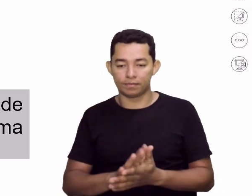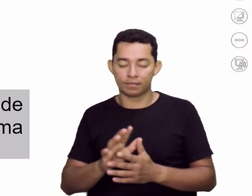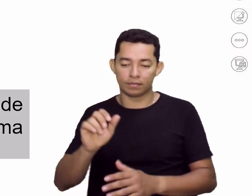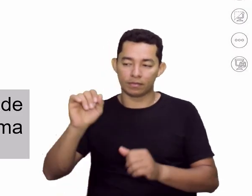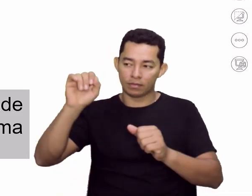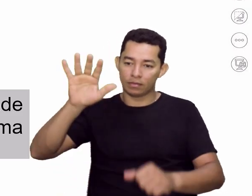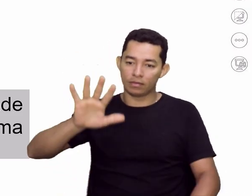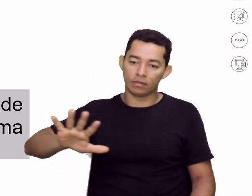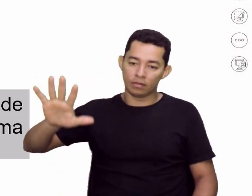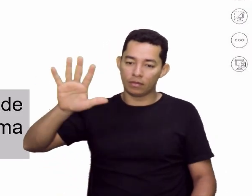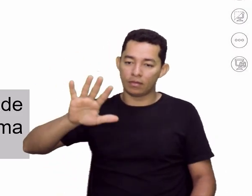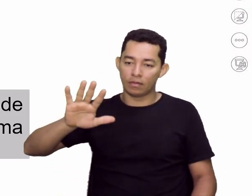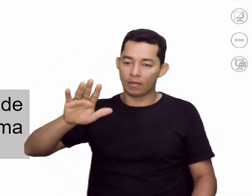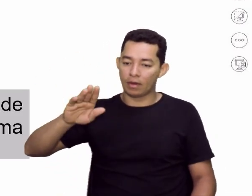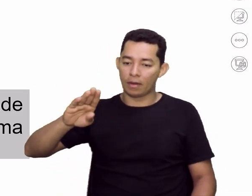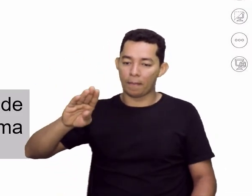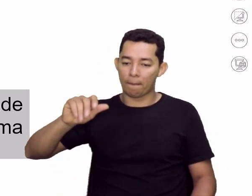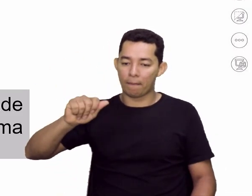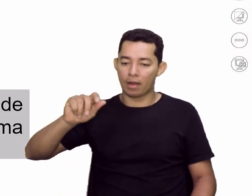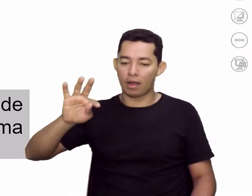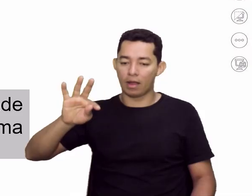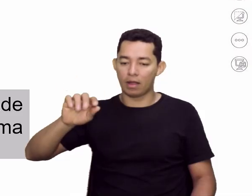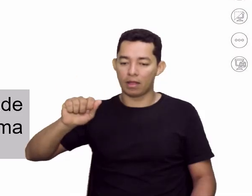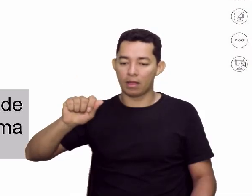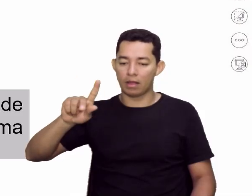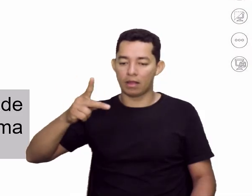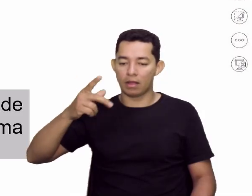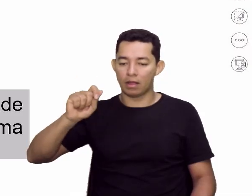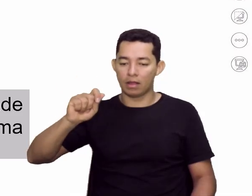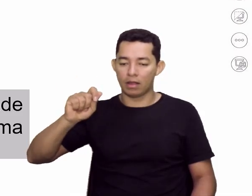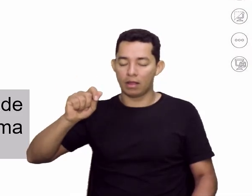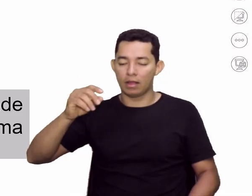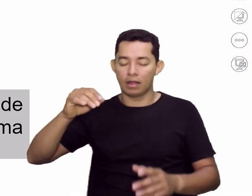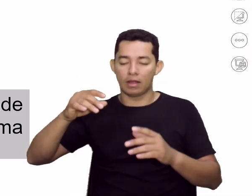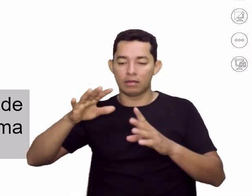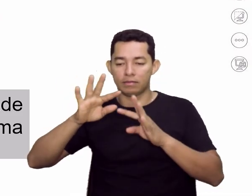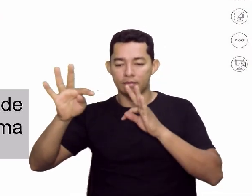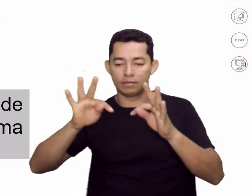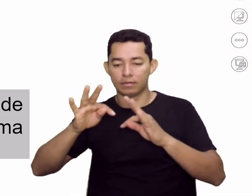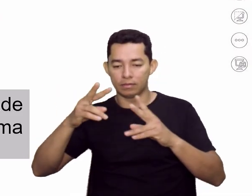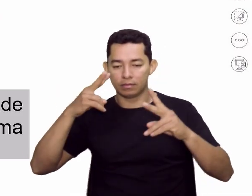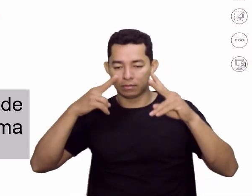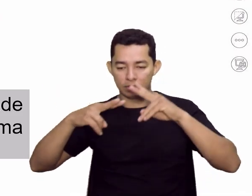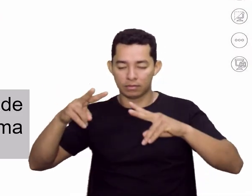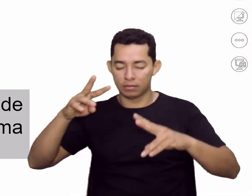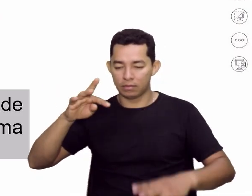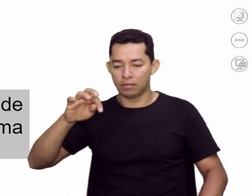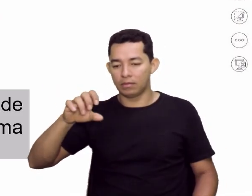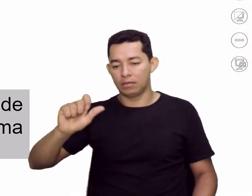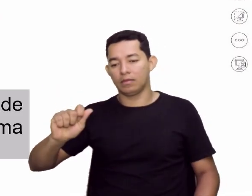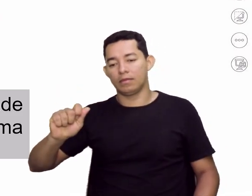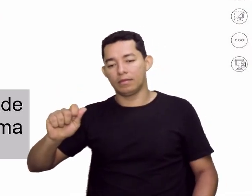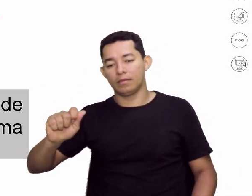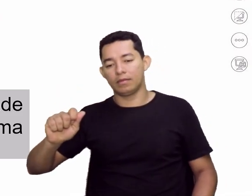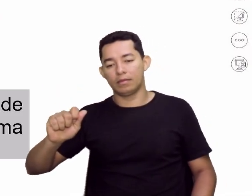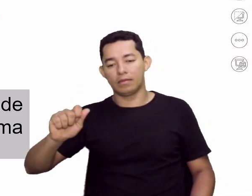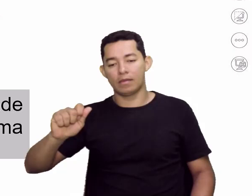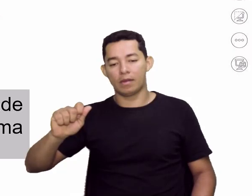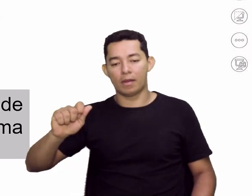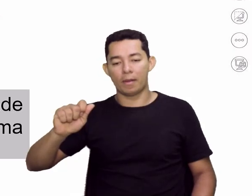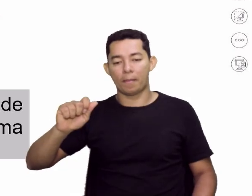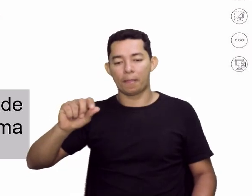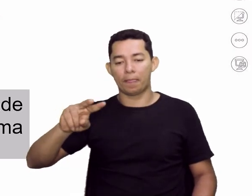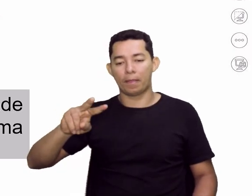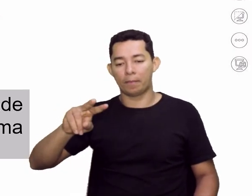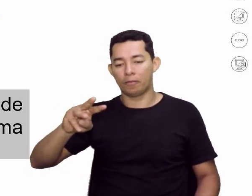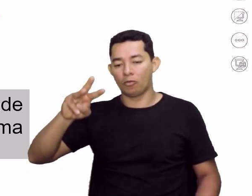ó, Batalha, uma técnica de óleo sobre a tela do maravilhoso Vassily Kandinsky,